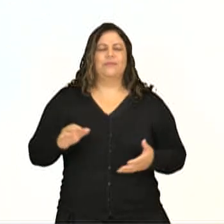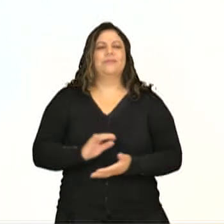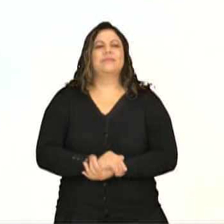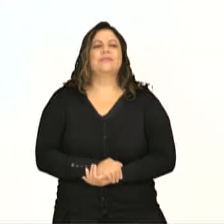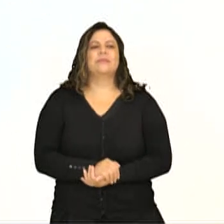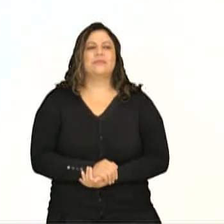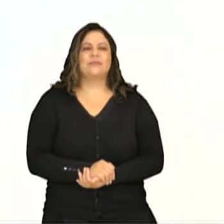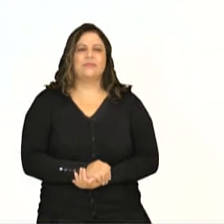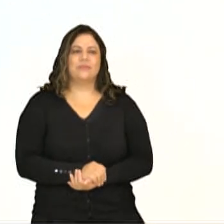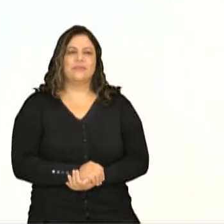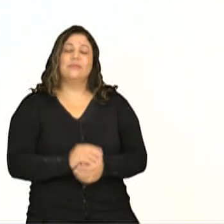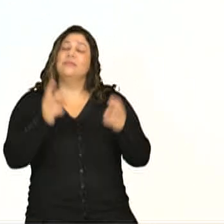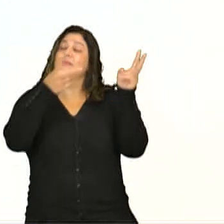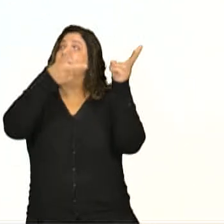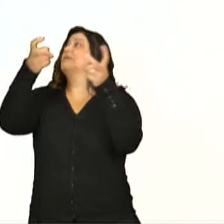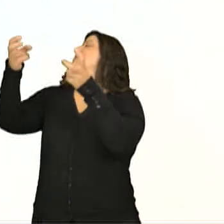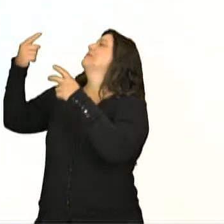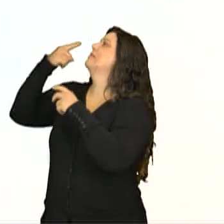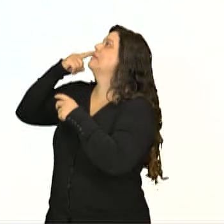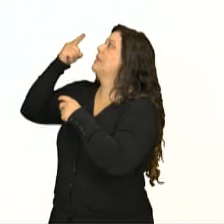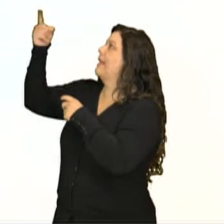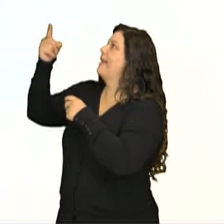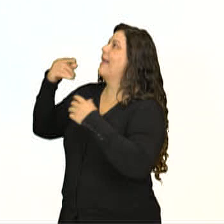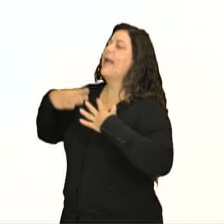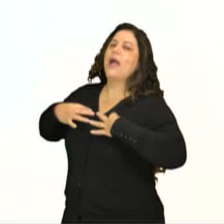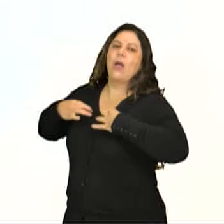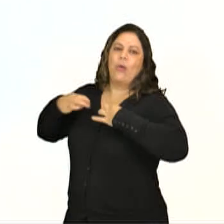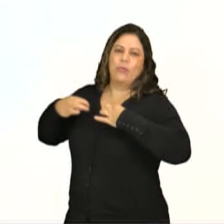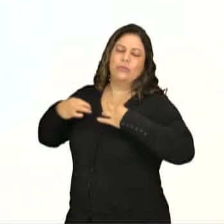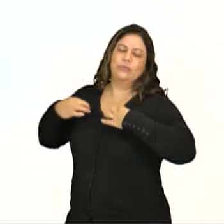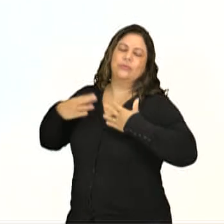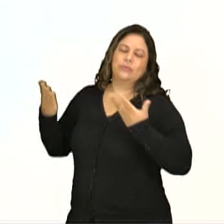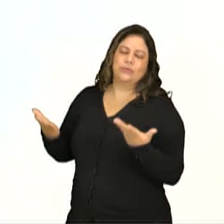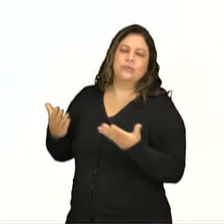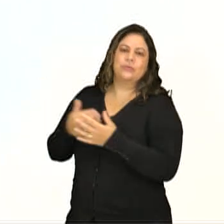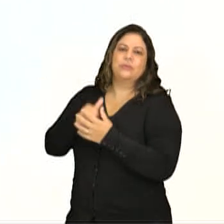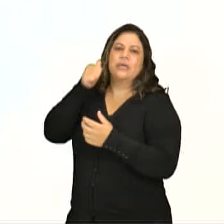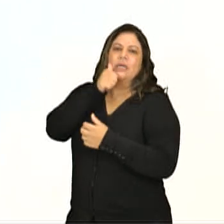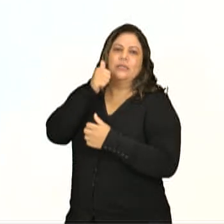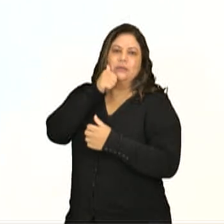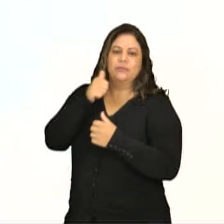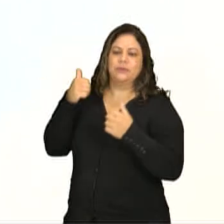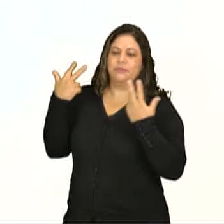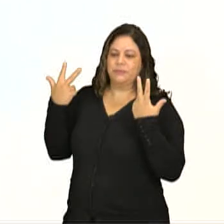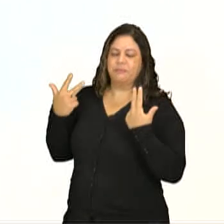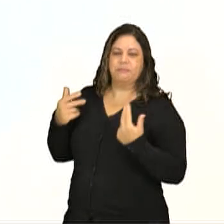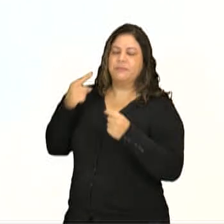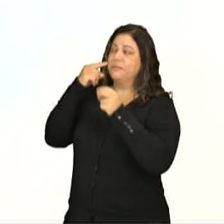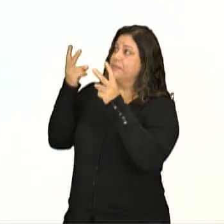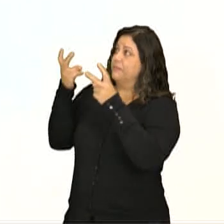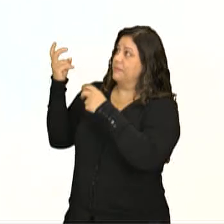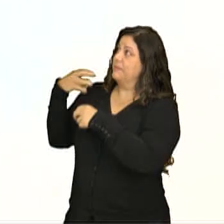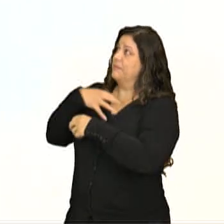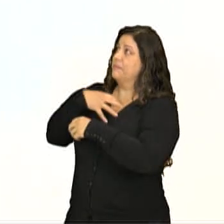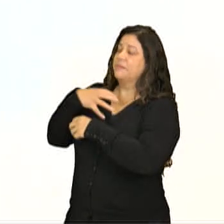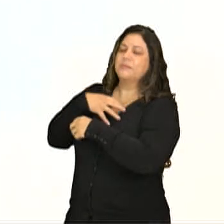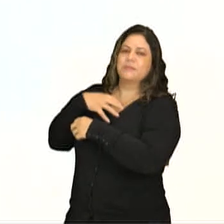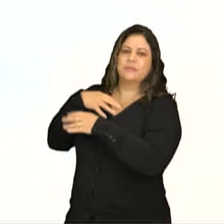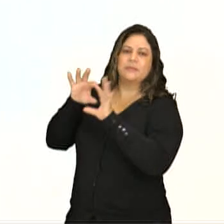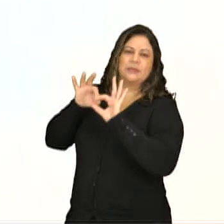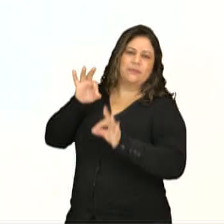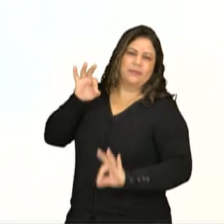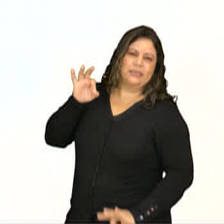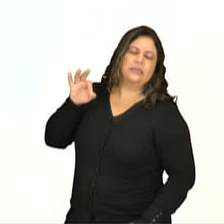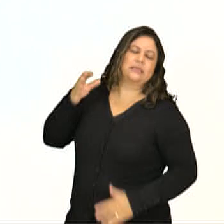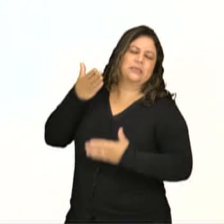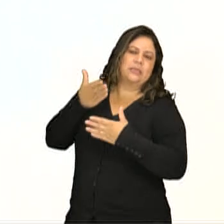alheio. Se nós repararmos até pela vestimenta, normalmente a dançarina, a bailarina, ela tem esses vestidos mais longos, mais